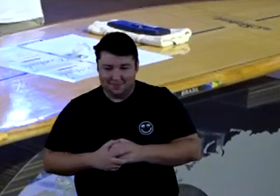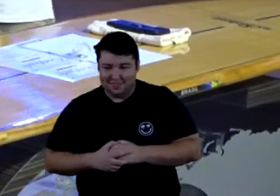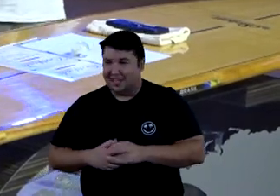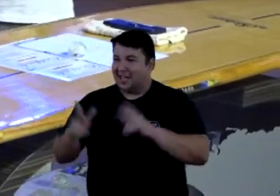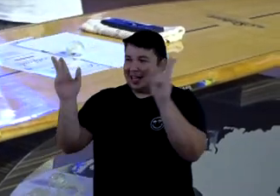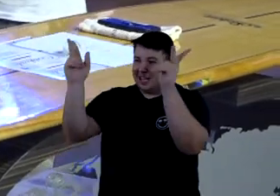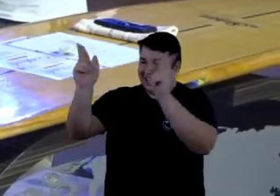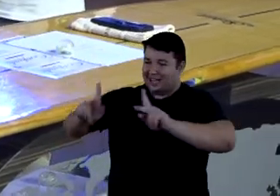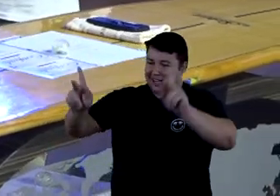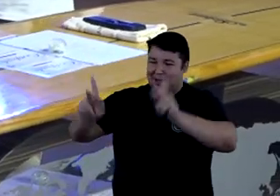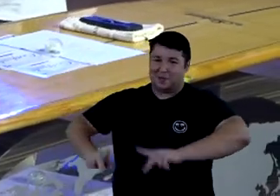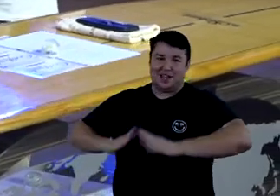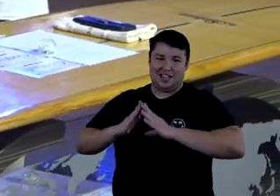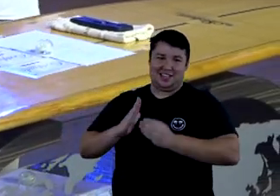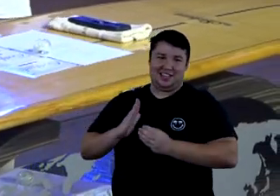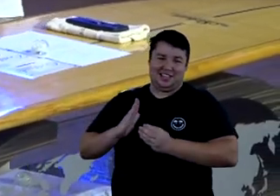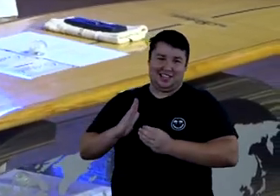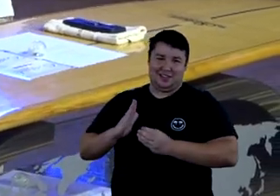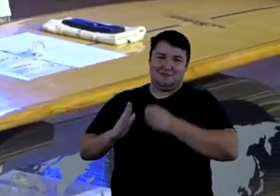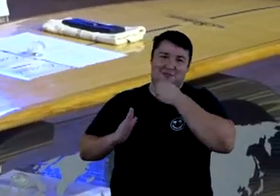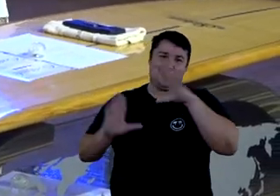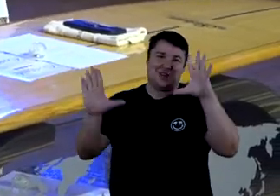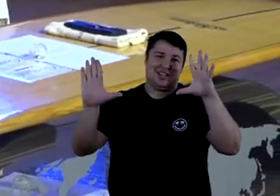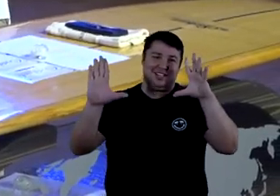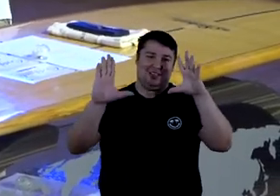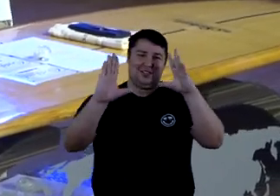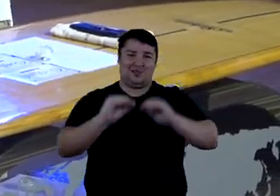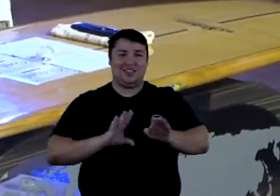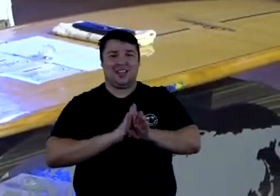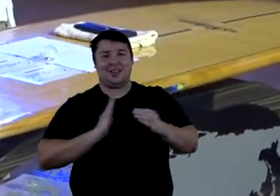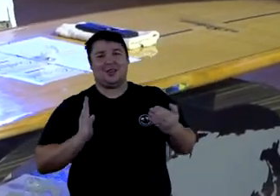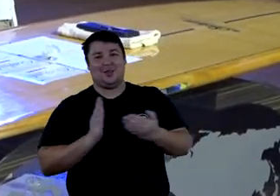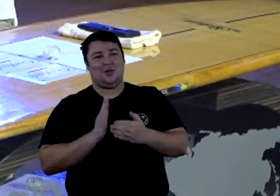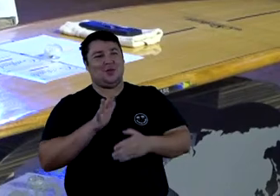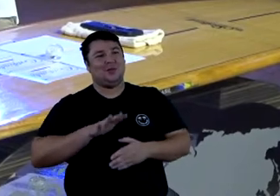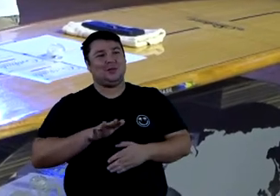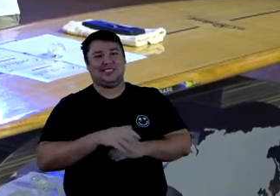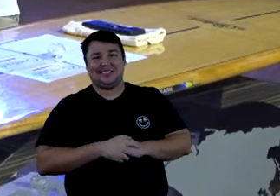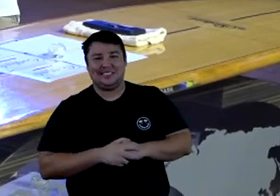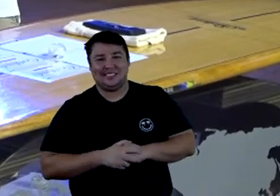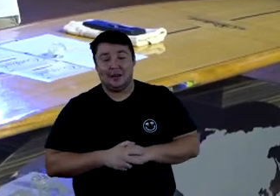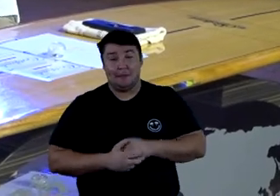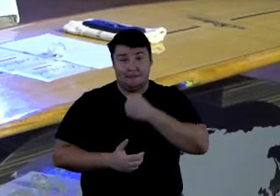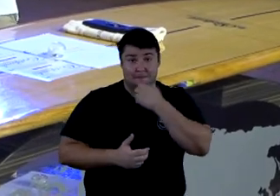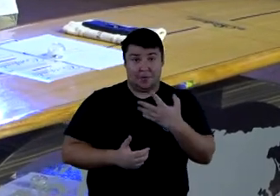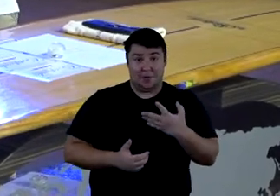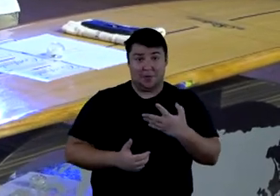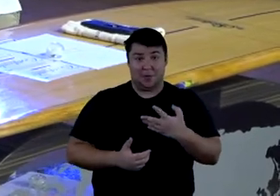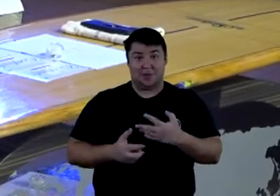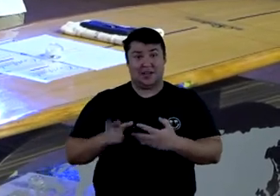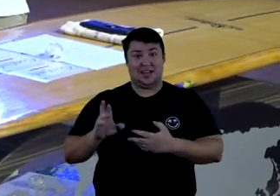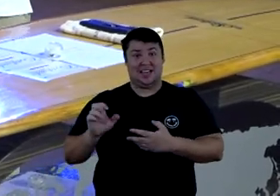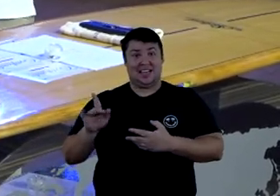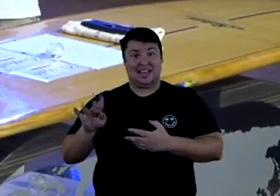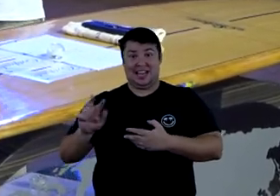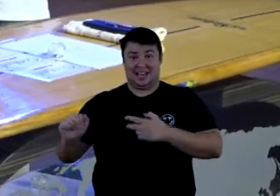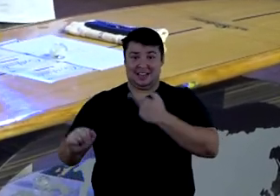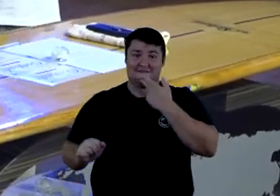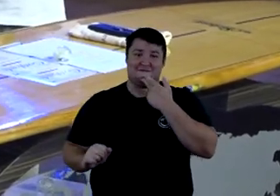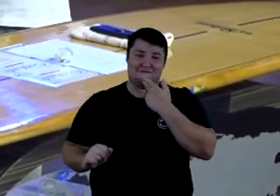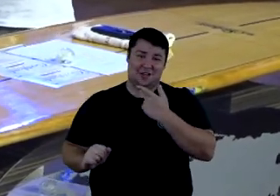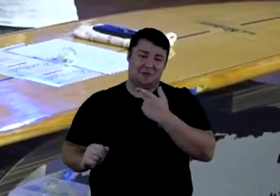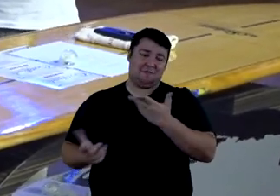A paz, igreja, boa noite a todos. Bom, acho que a Renata foi precisa em suas